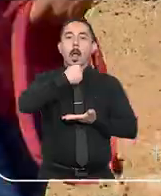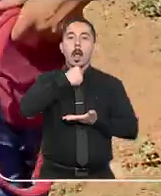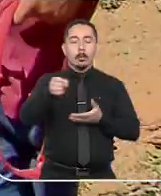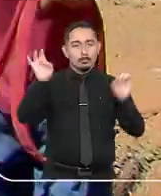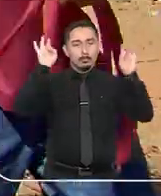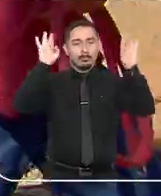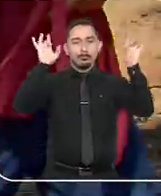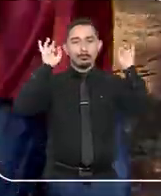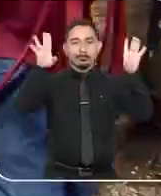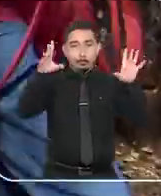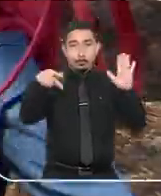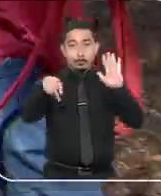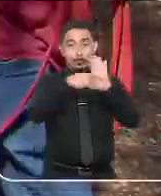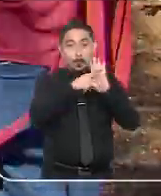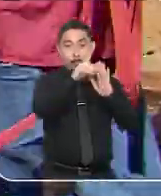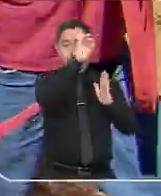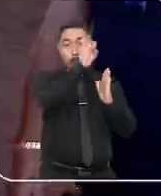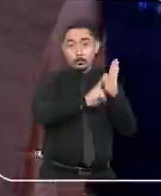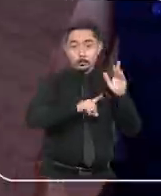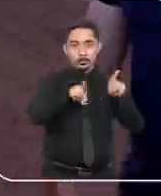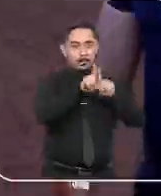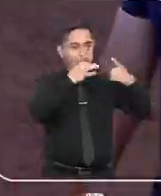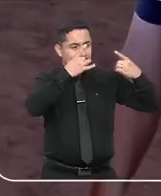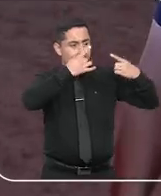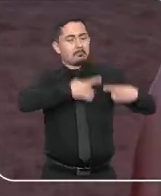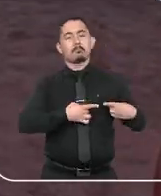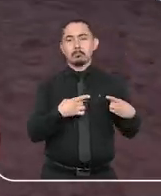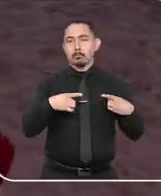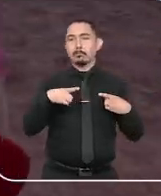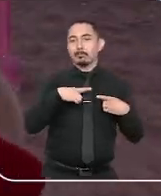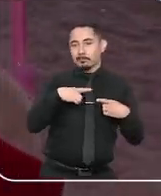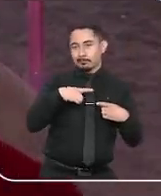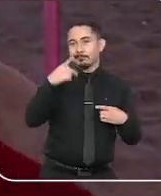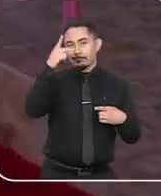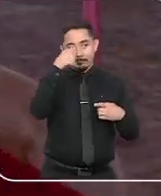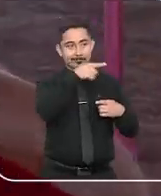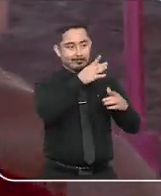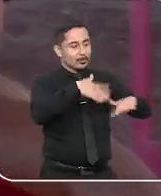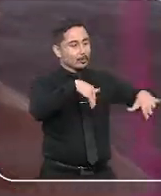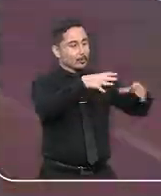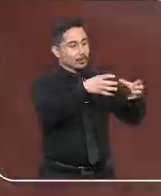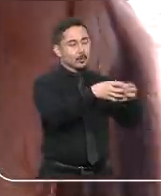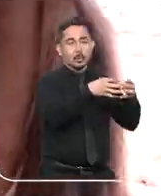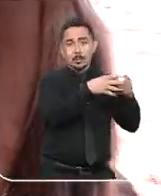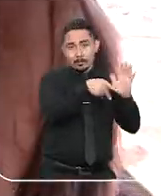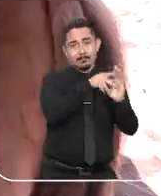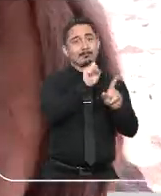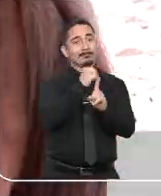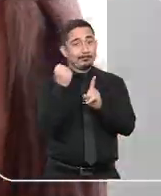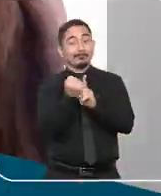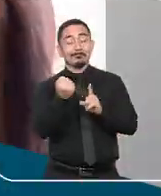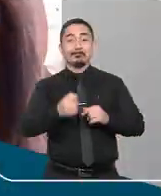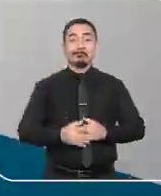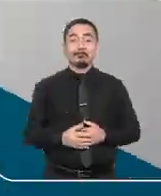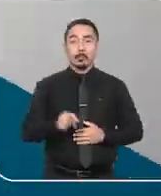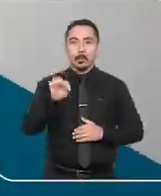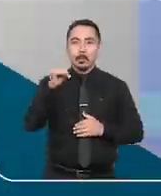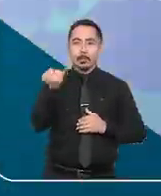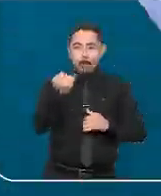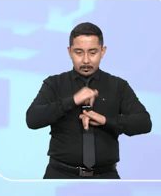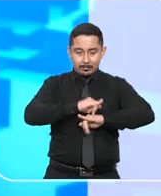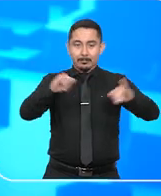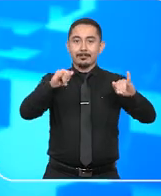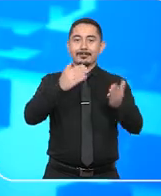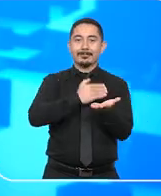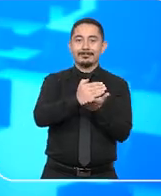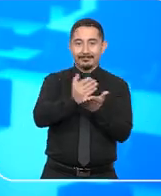uma reportagem especial sobre os direitos e os desafios enfrentados por essa parcela da sociedade.